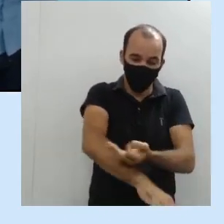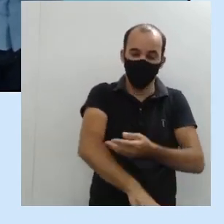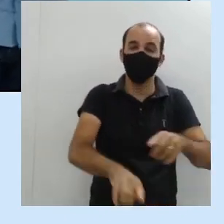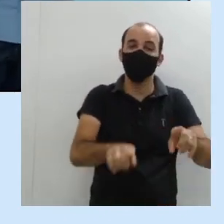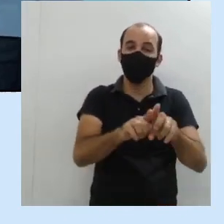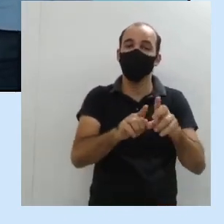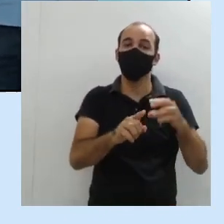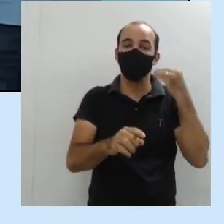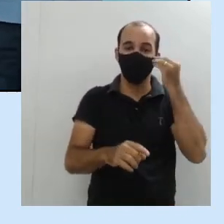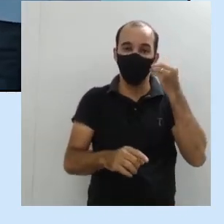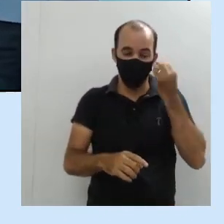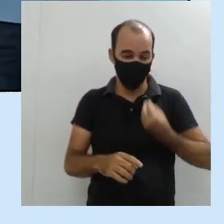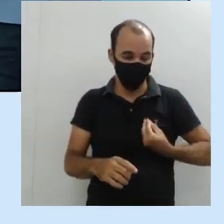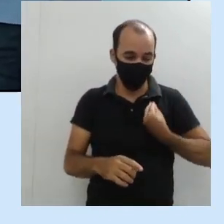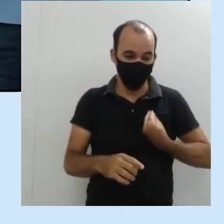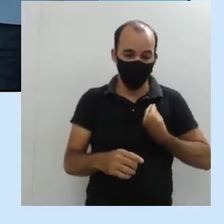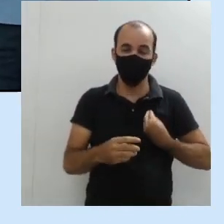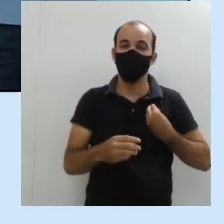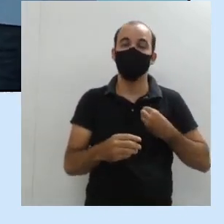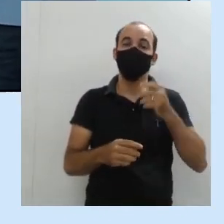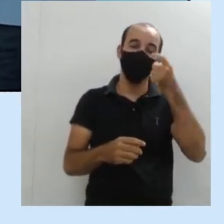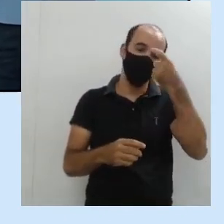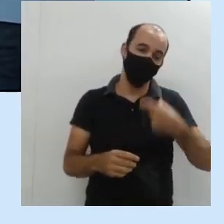nós nos relacionamos com o mundo.